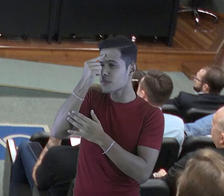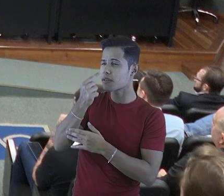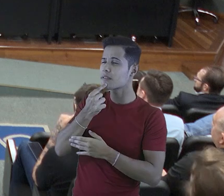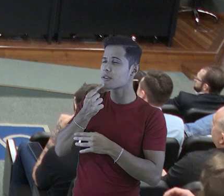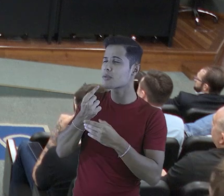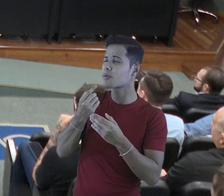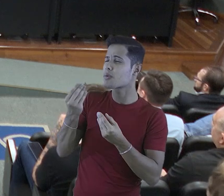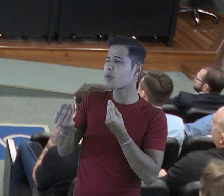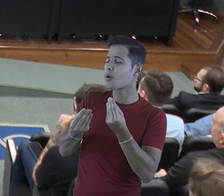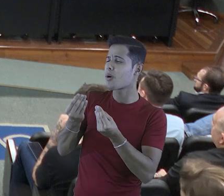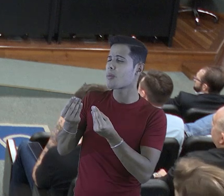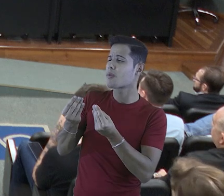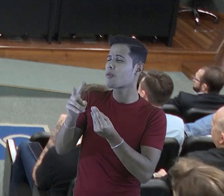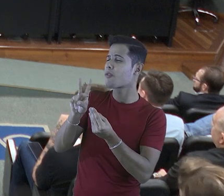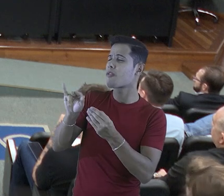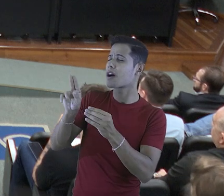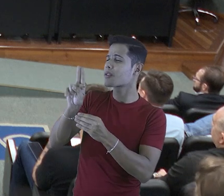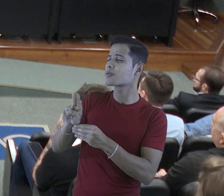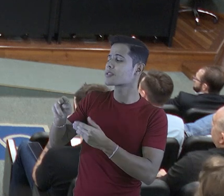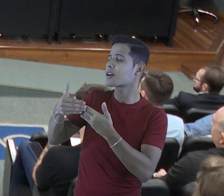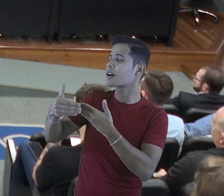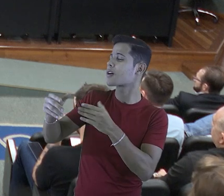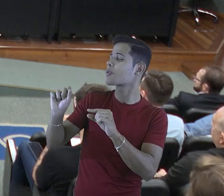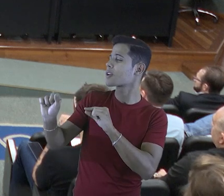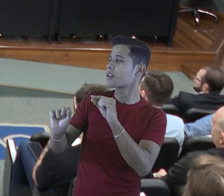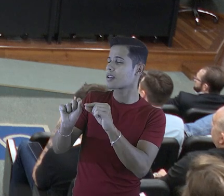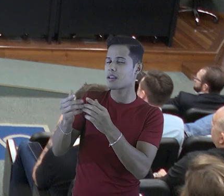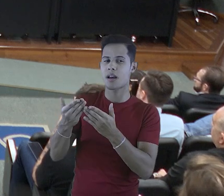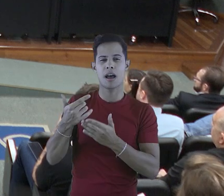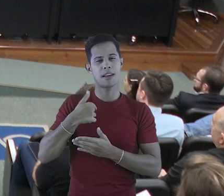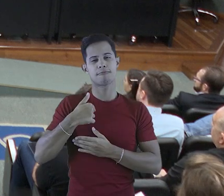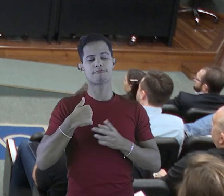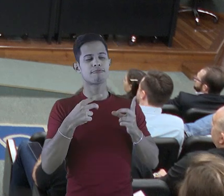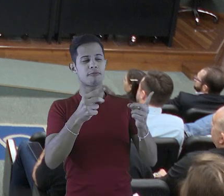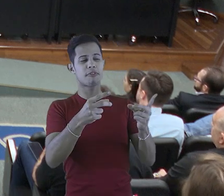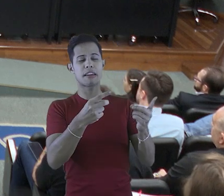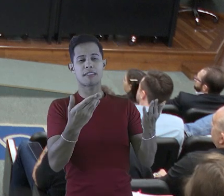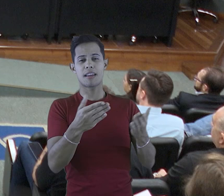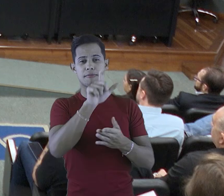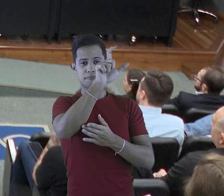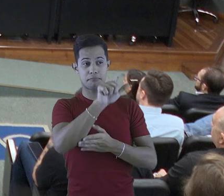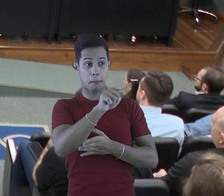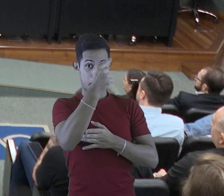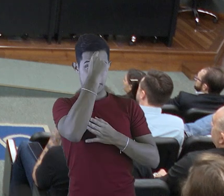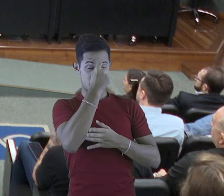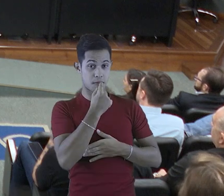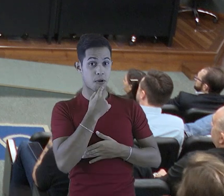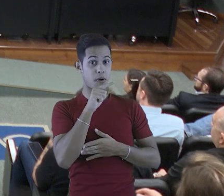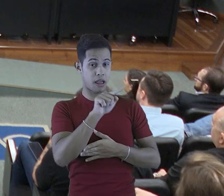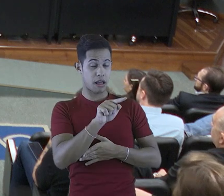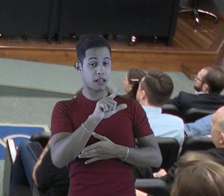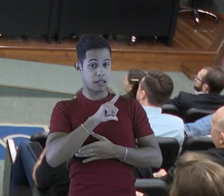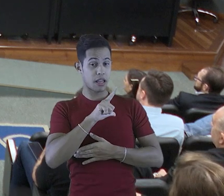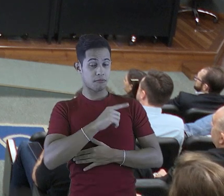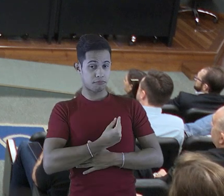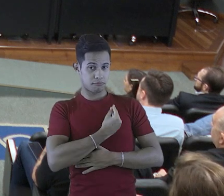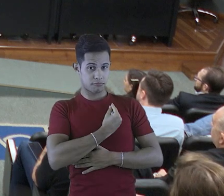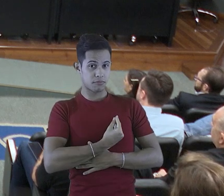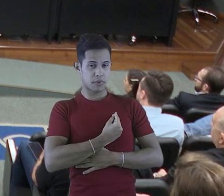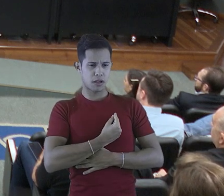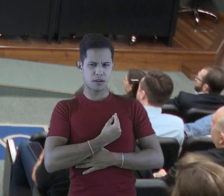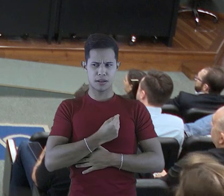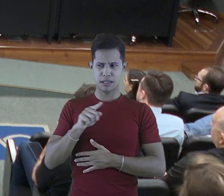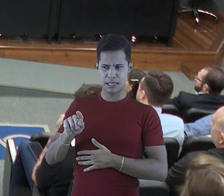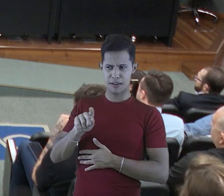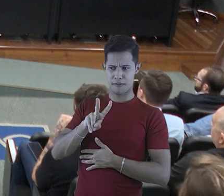perfil X da pessoa, você vai usar para quê? Eu vou usar para vender. Para dizer que aquela pessoa... Opa! Então, você vai pegar aquele